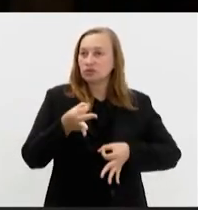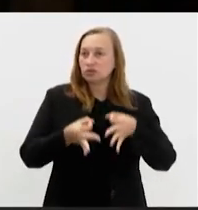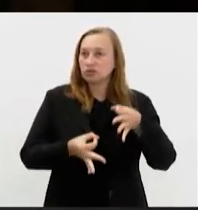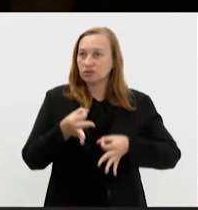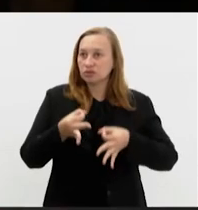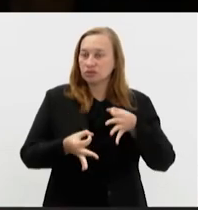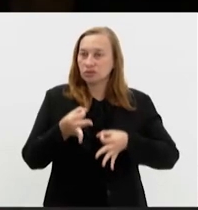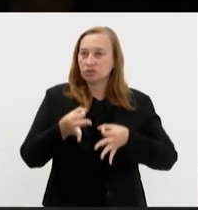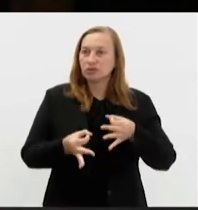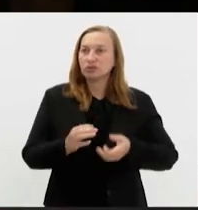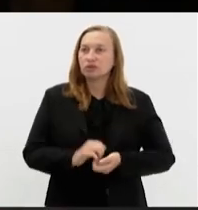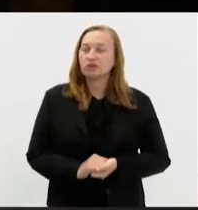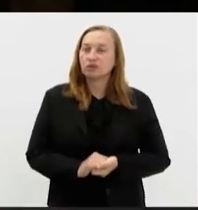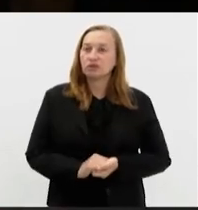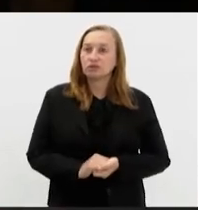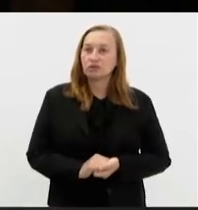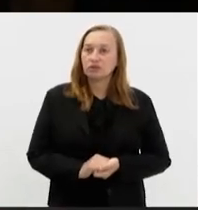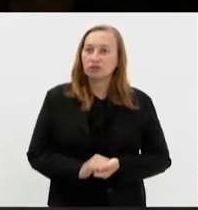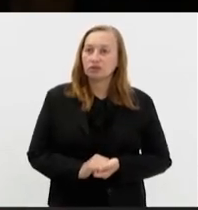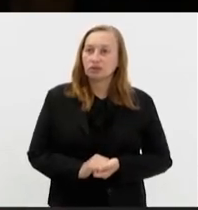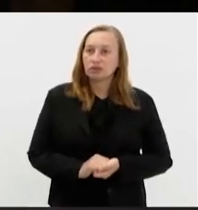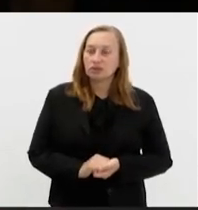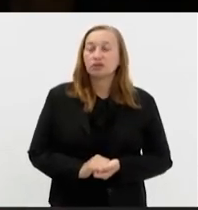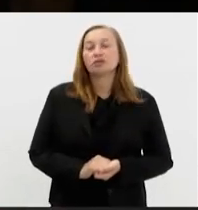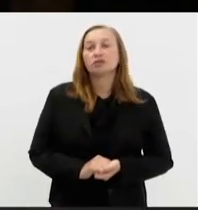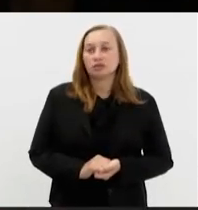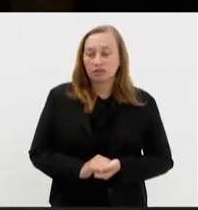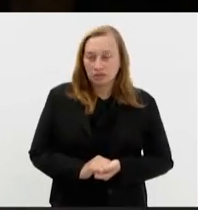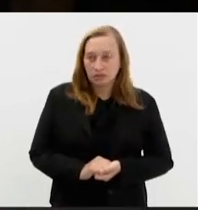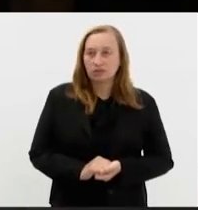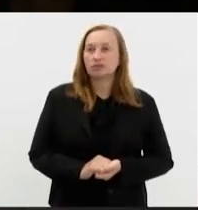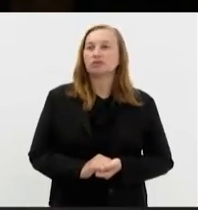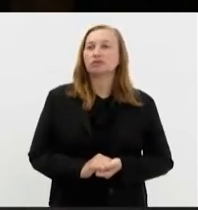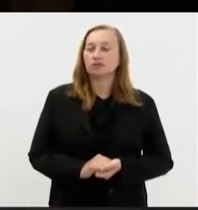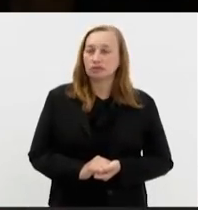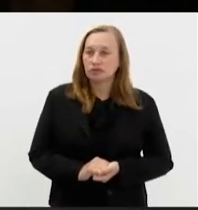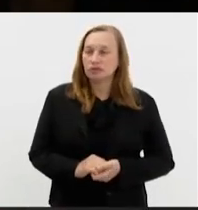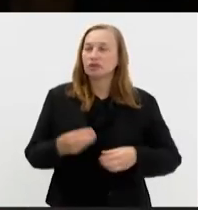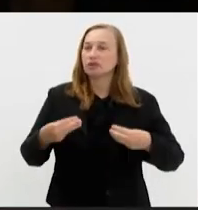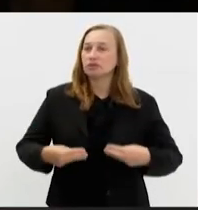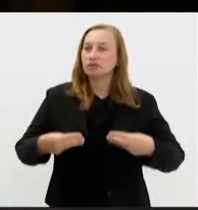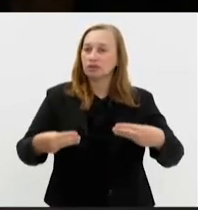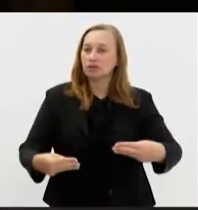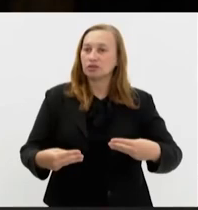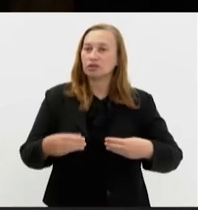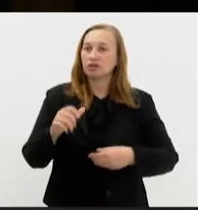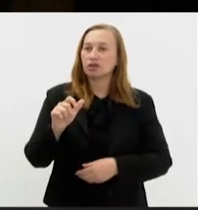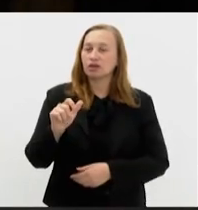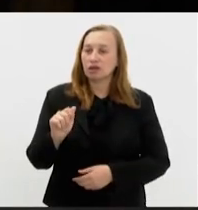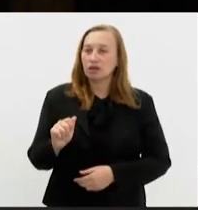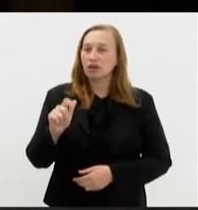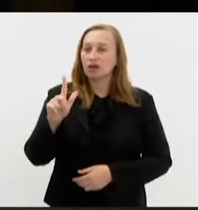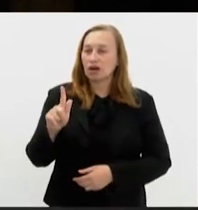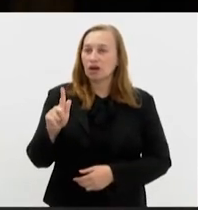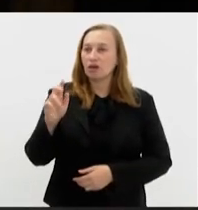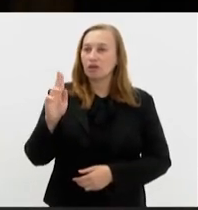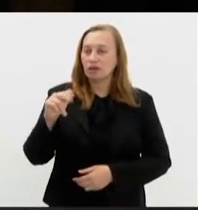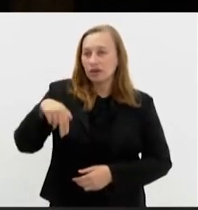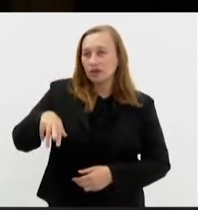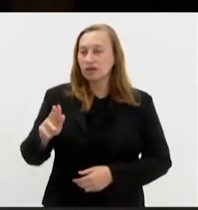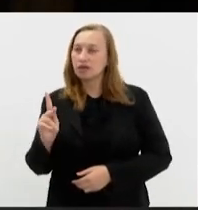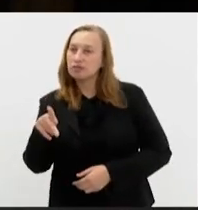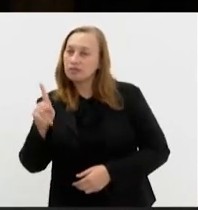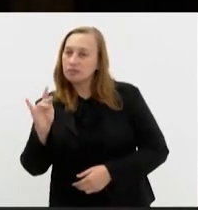do tribunal super eleitoral está ao lado do do ex-ministro Alem da ministra